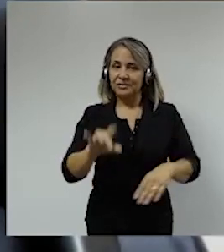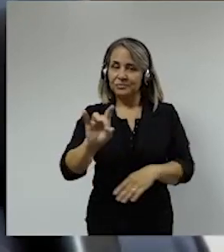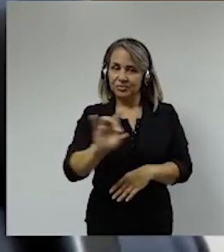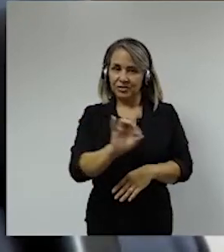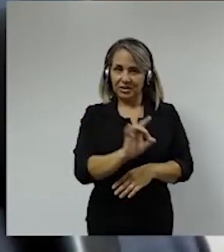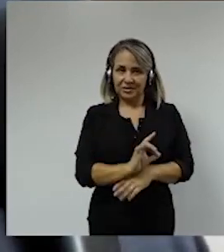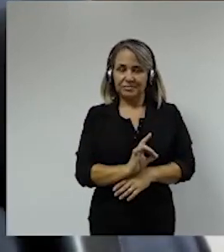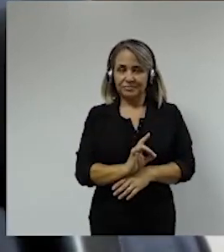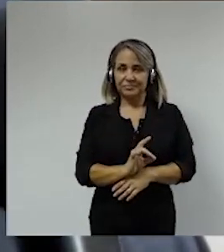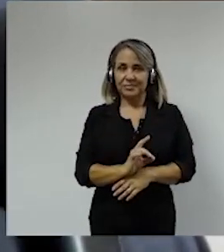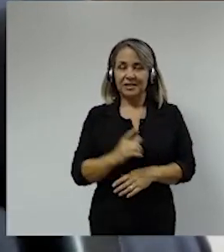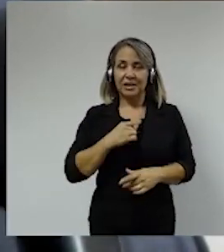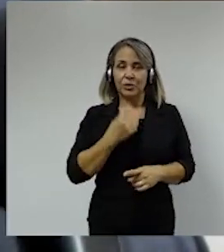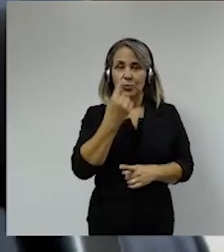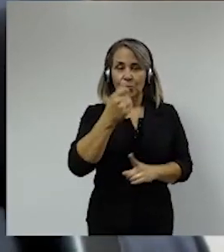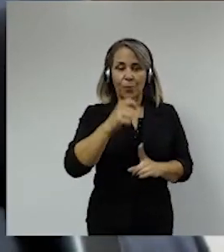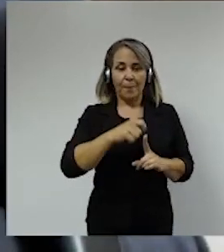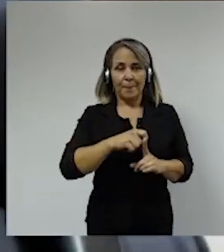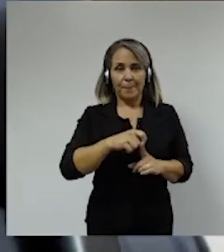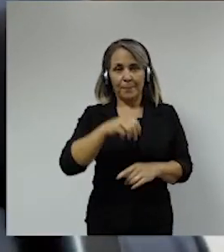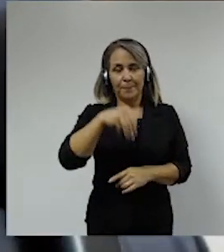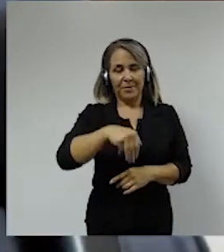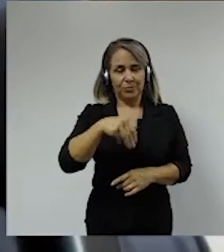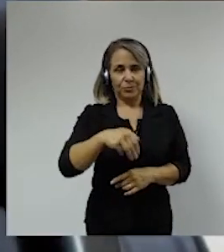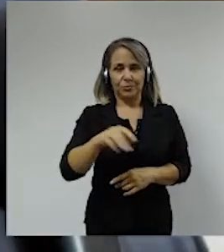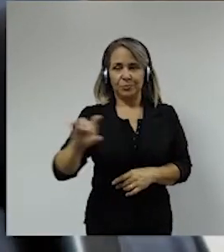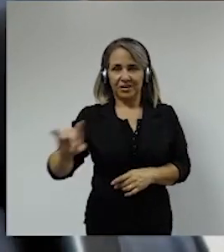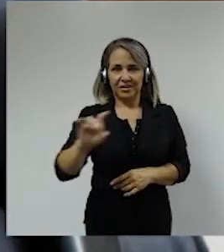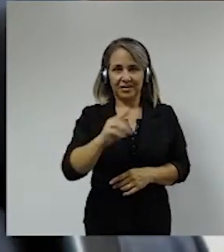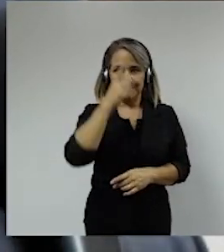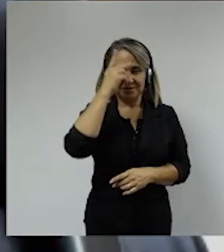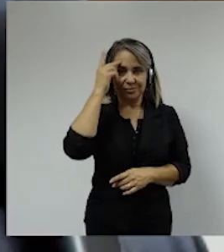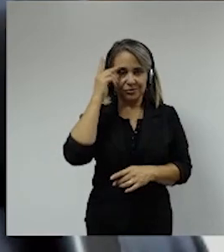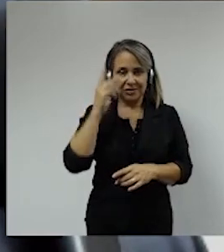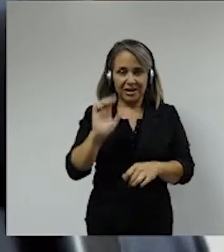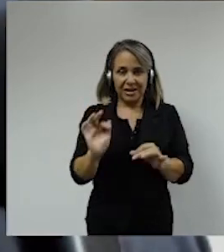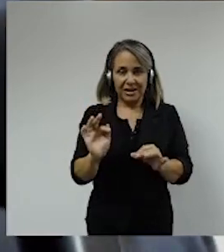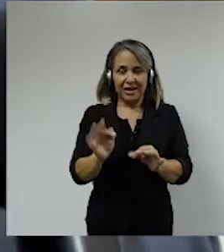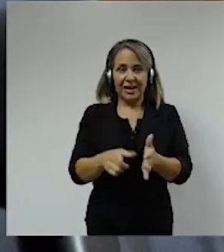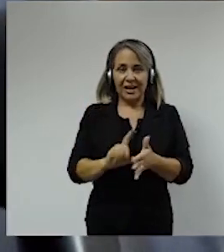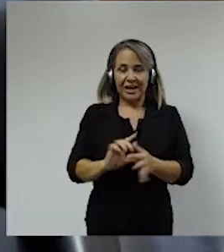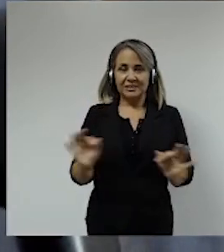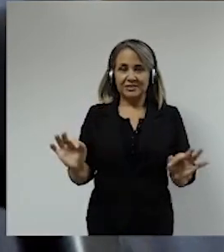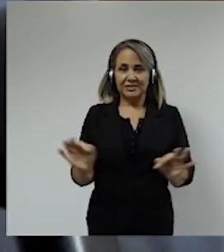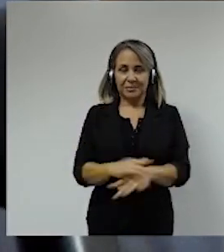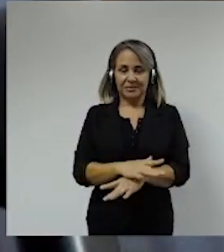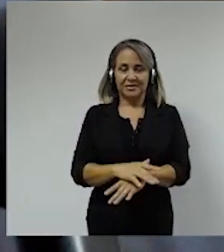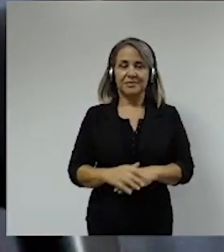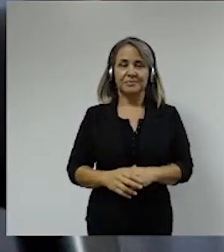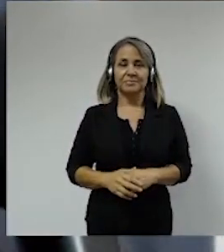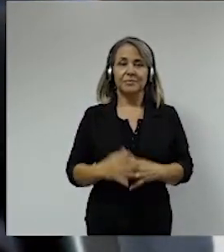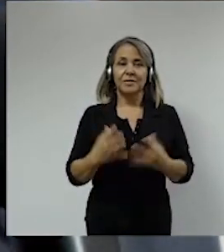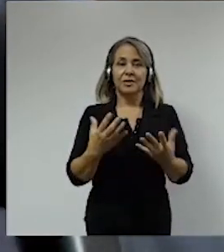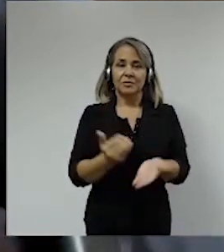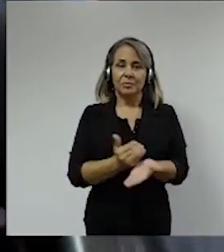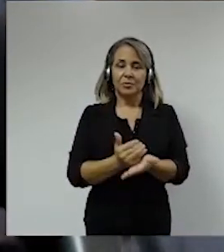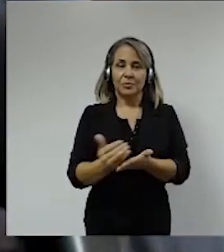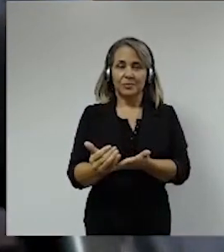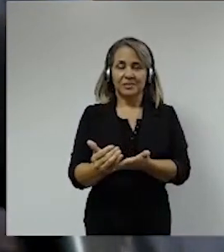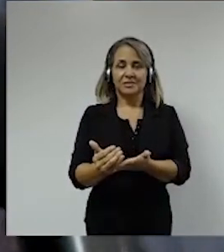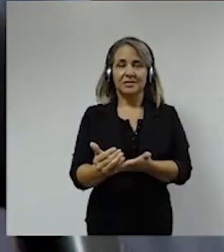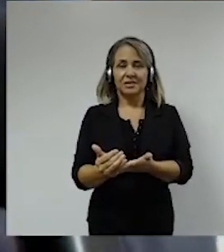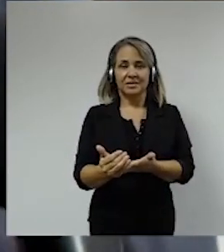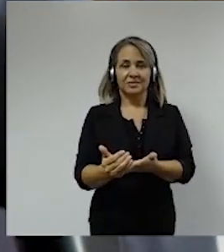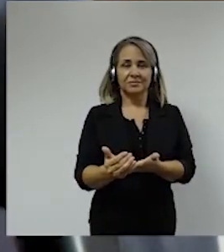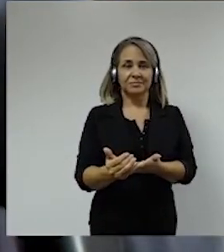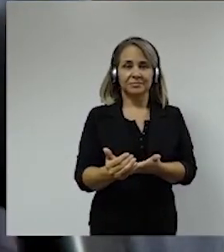um. Nós teremos 1 minuto para as considerações finais de cada um antes do nosso encerramento. Por favor, nós começamos, vamos inverter a